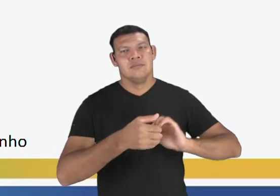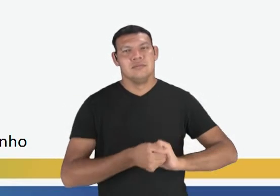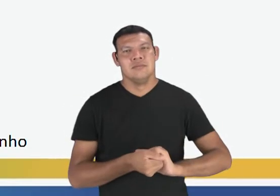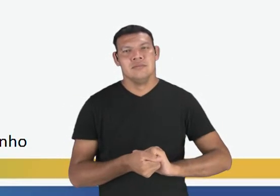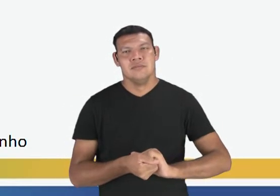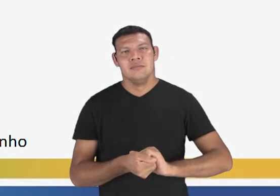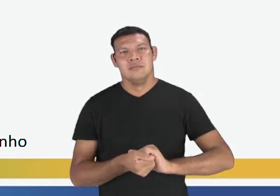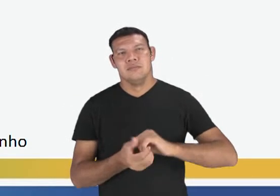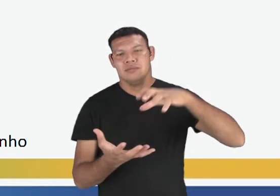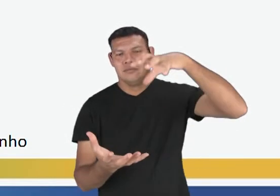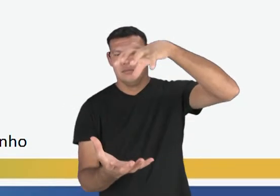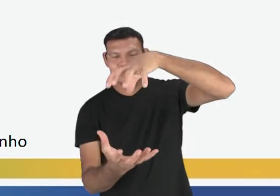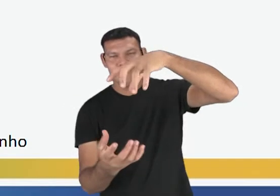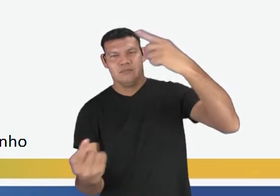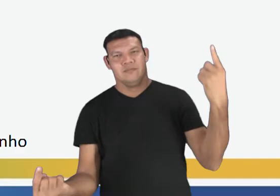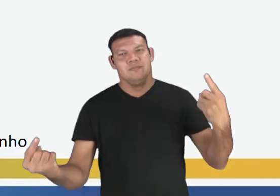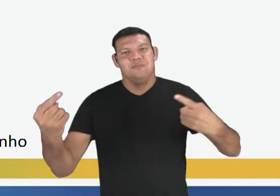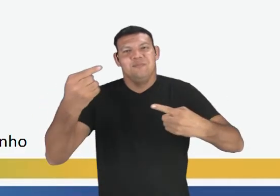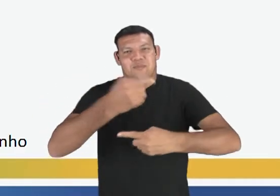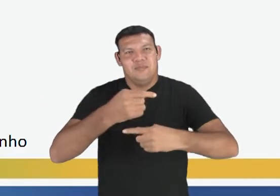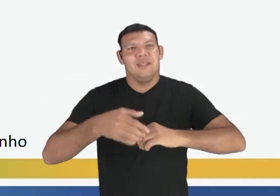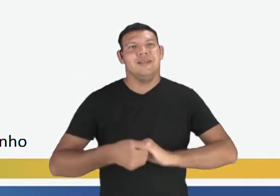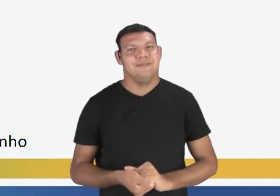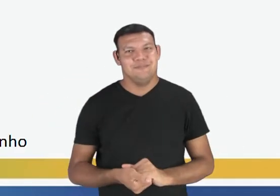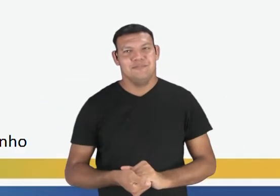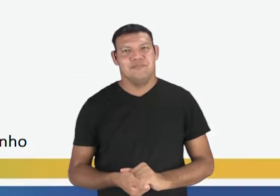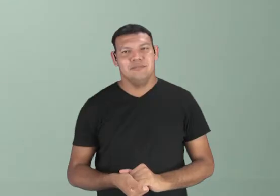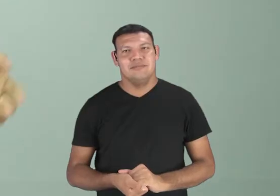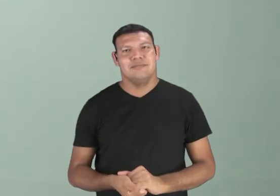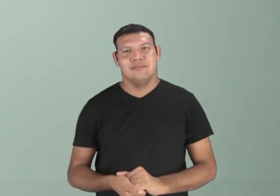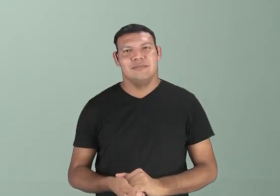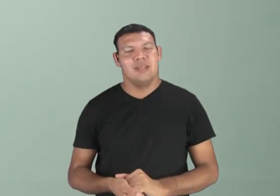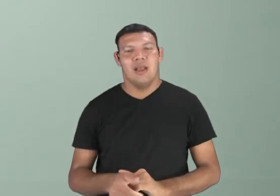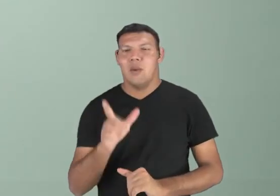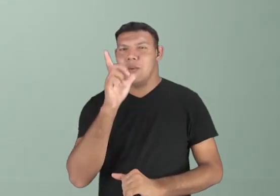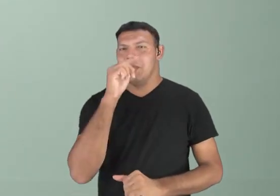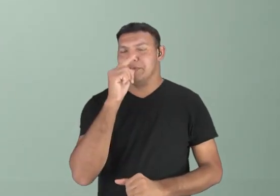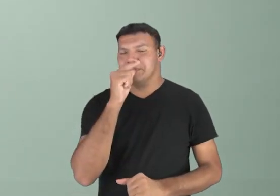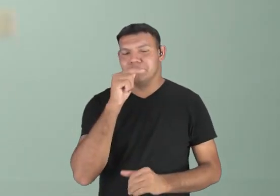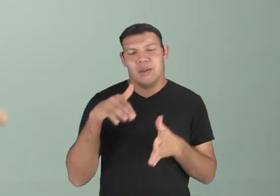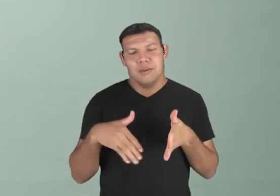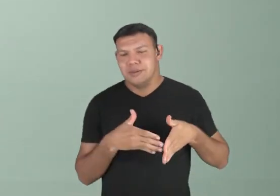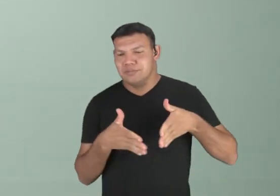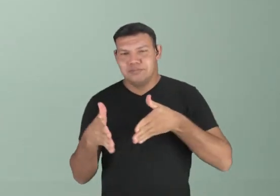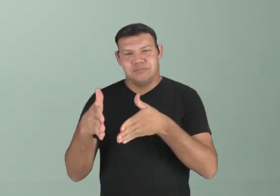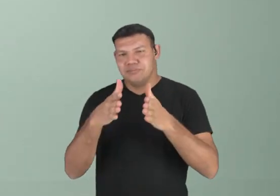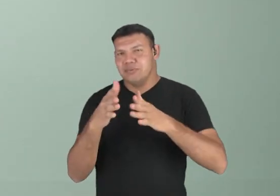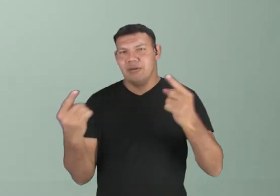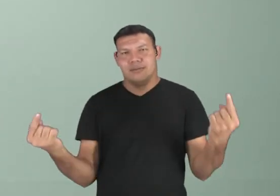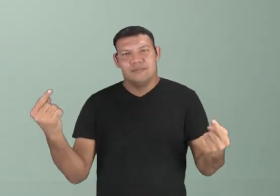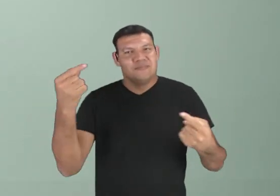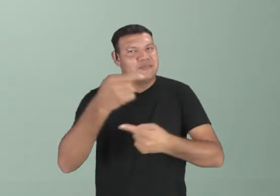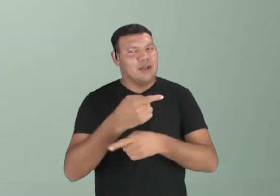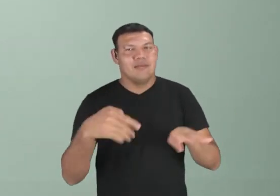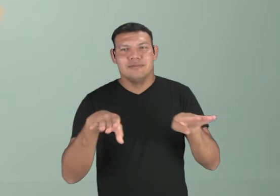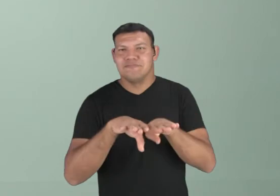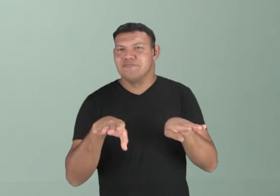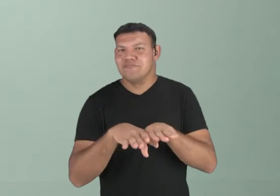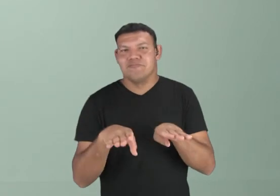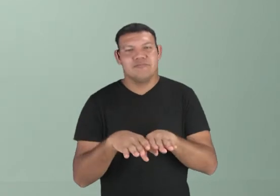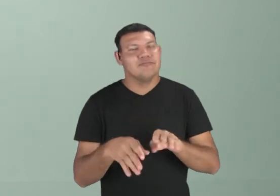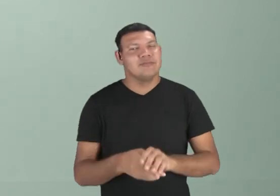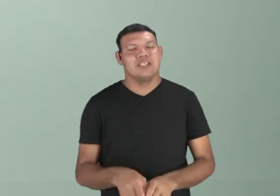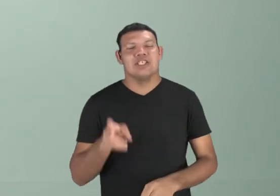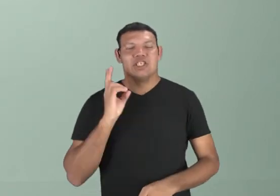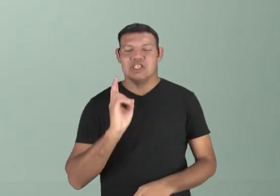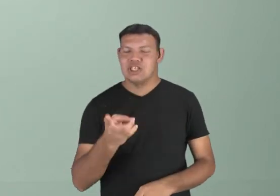povo do contrário, tudo era ao contrário, as águas corriam ao contrário e era um povo, portanto, totalmente